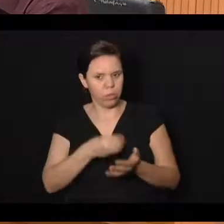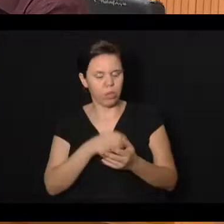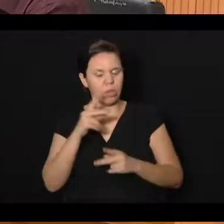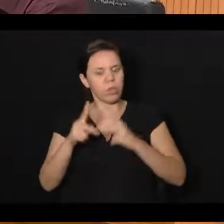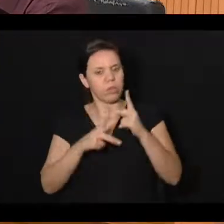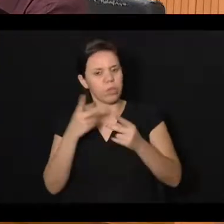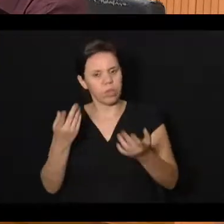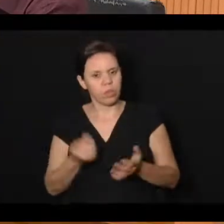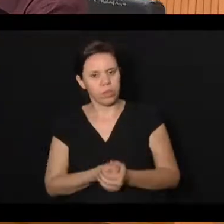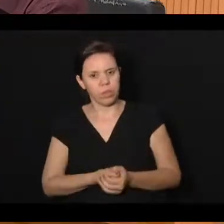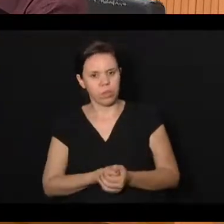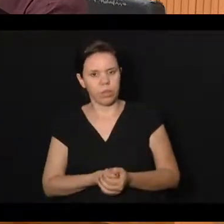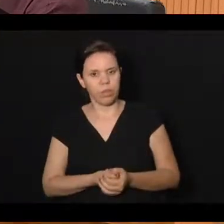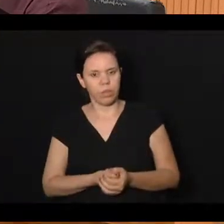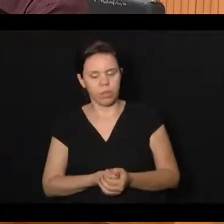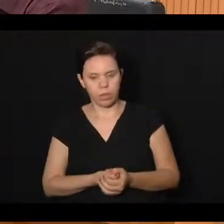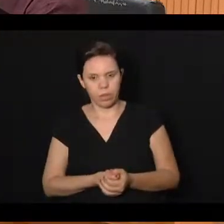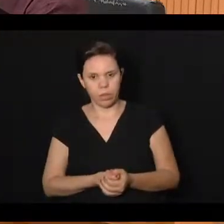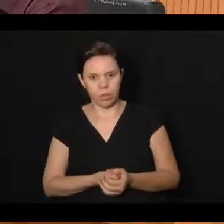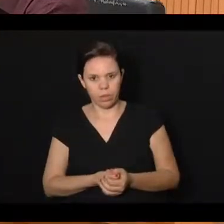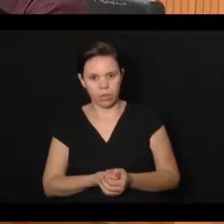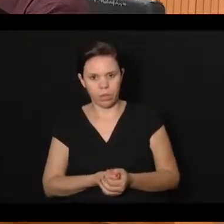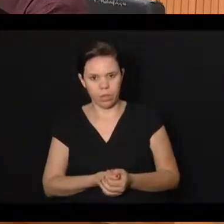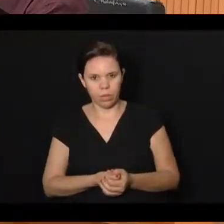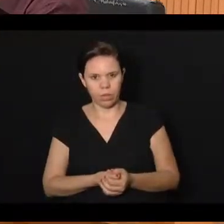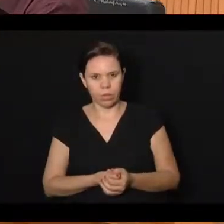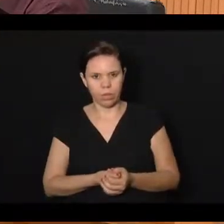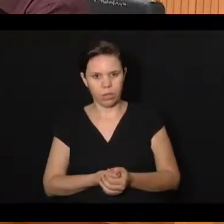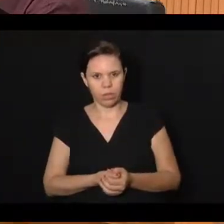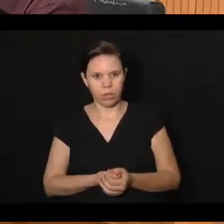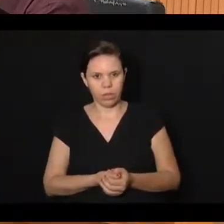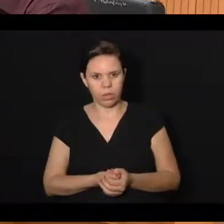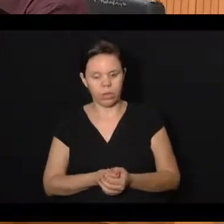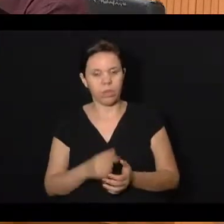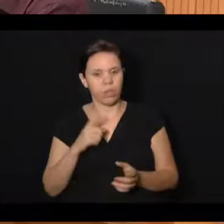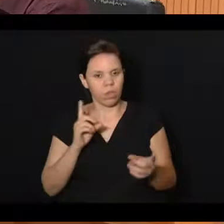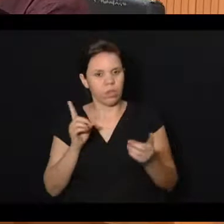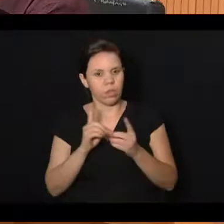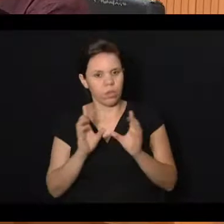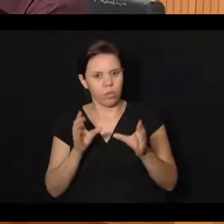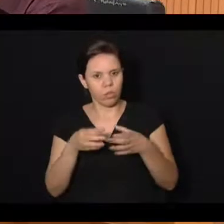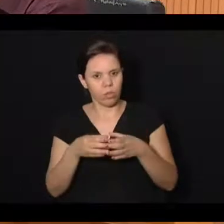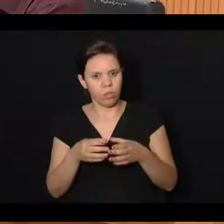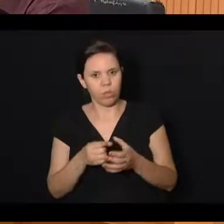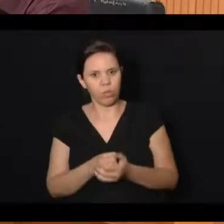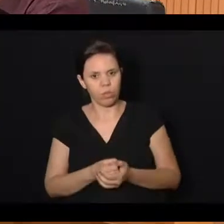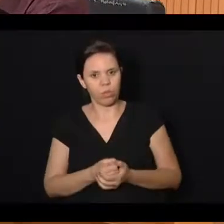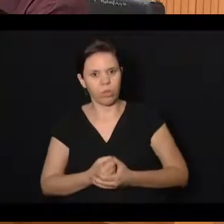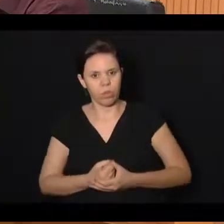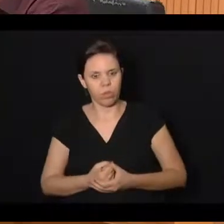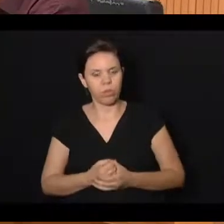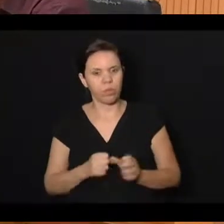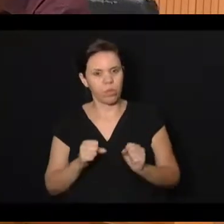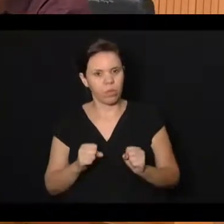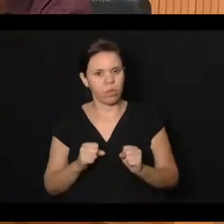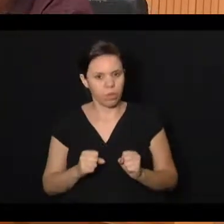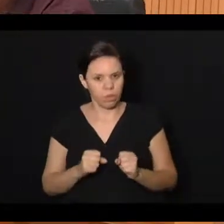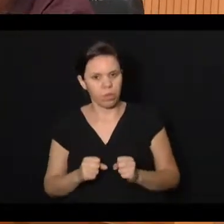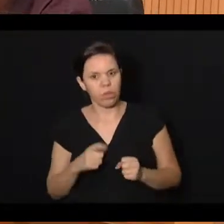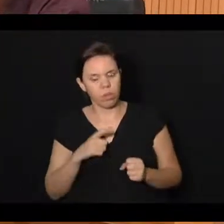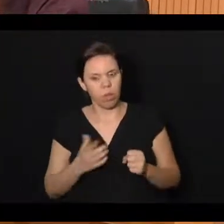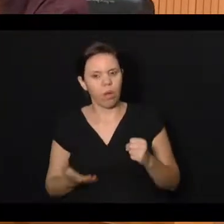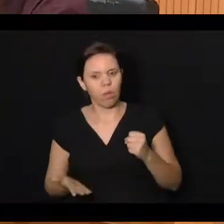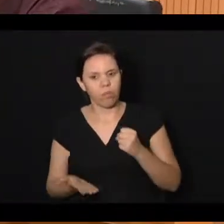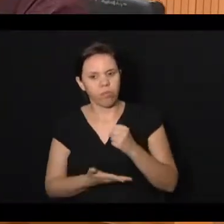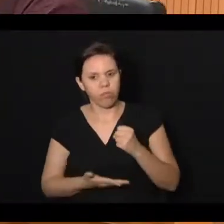que estão nessa seara nós entendemos que o grupo que nós convidamos pudesse é dar subsídio como